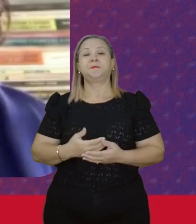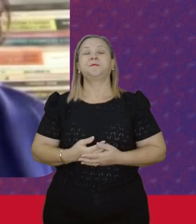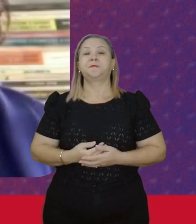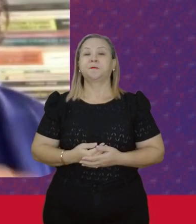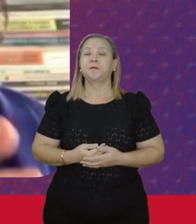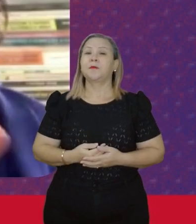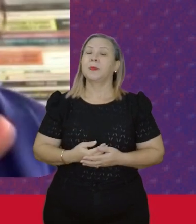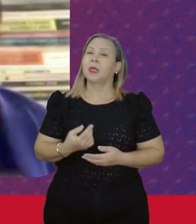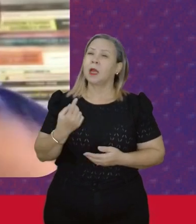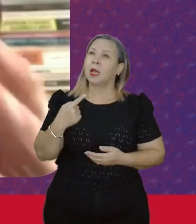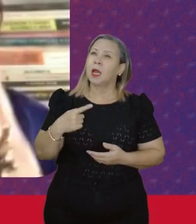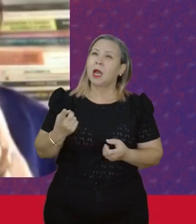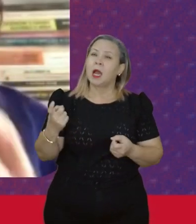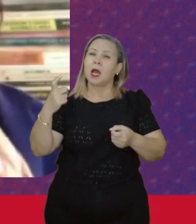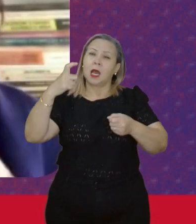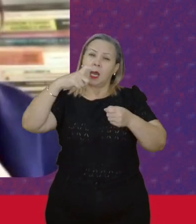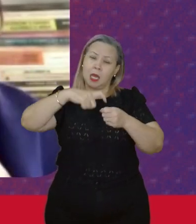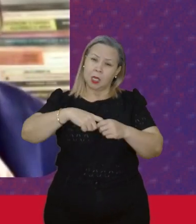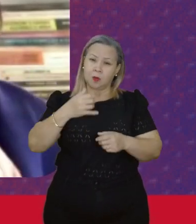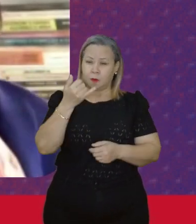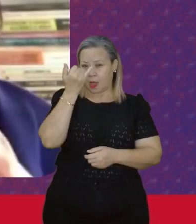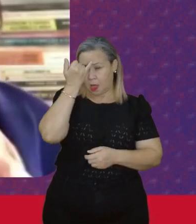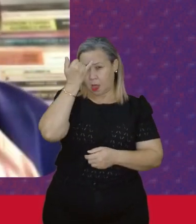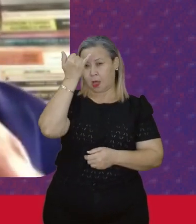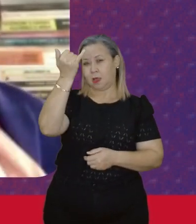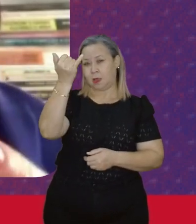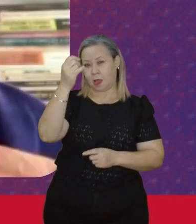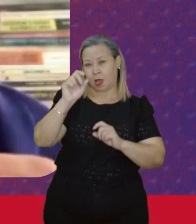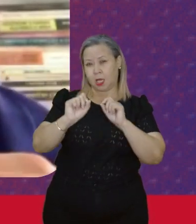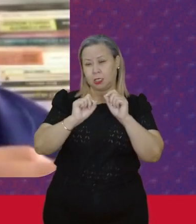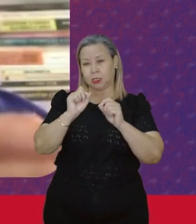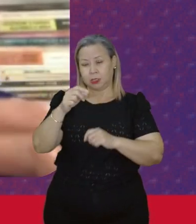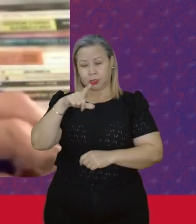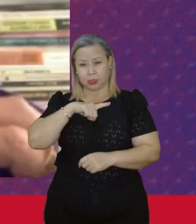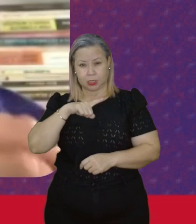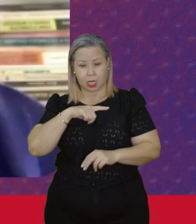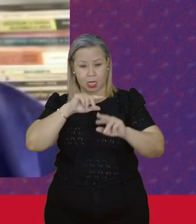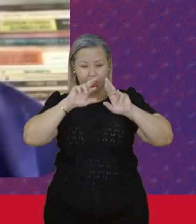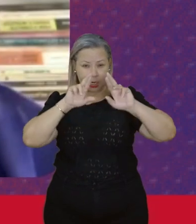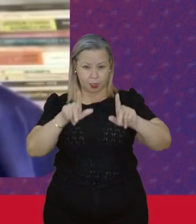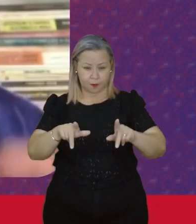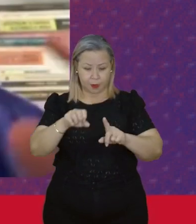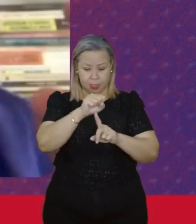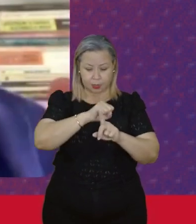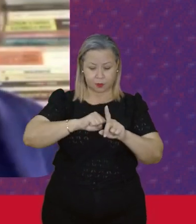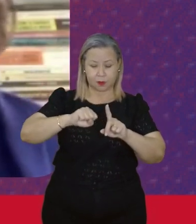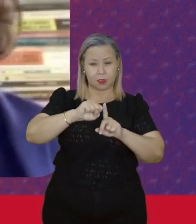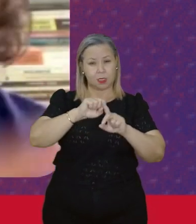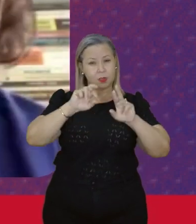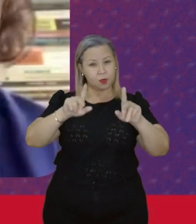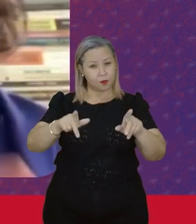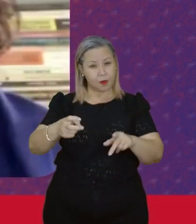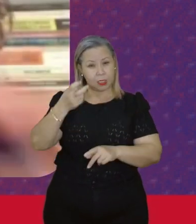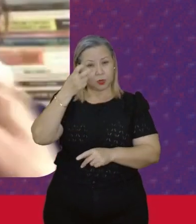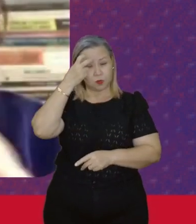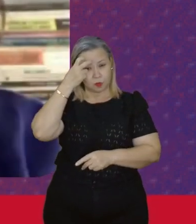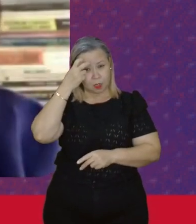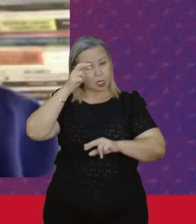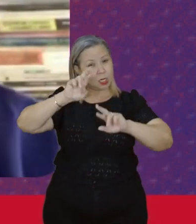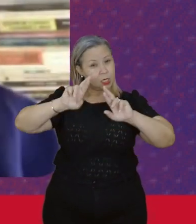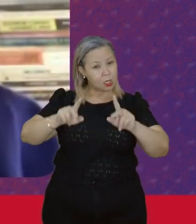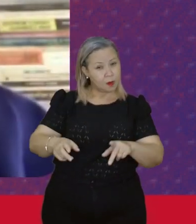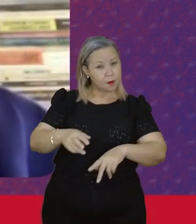ele vai retomar esta ideia de que há diferenças sociais, diferenças culturais,